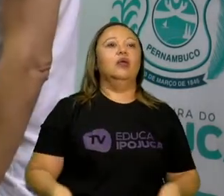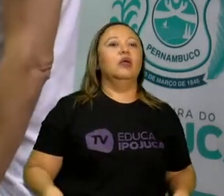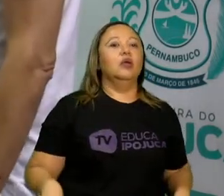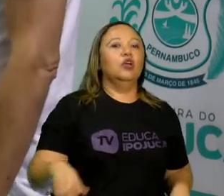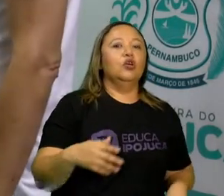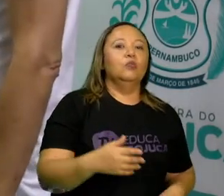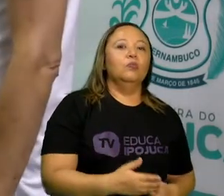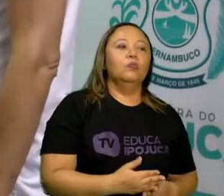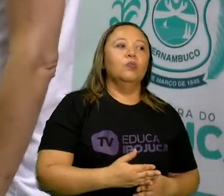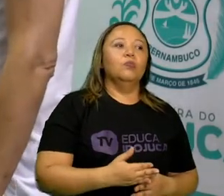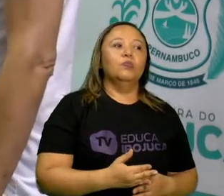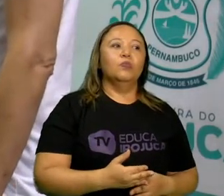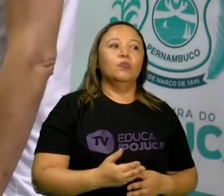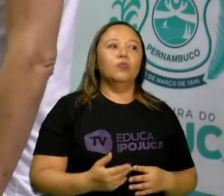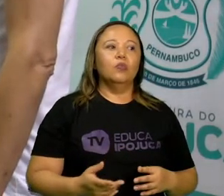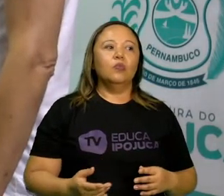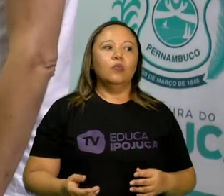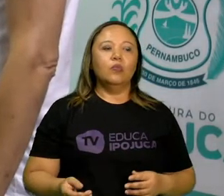ok?